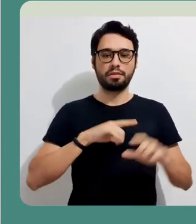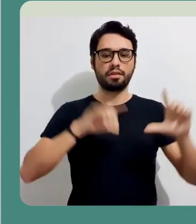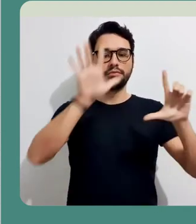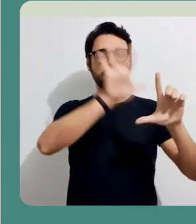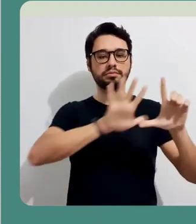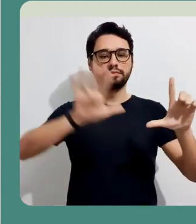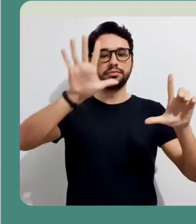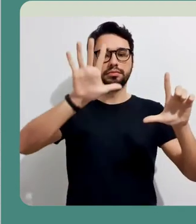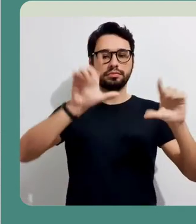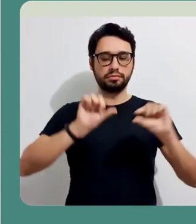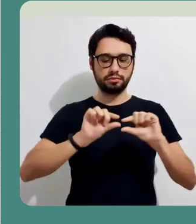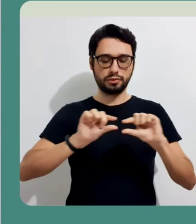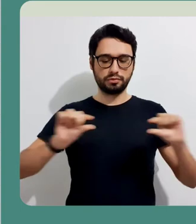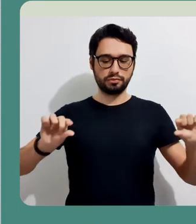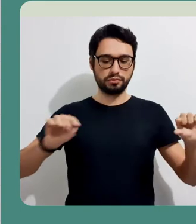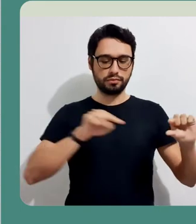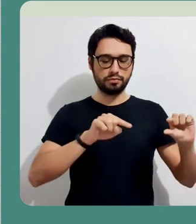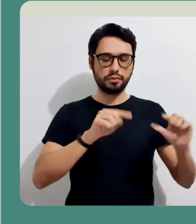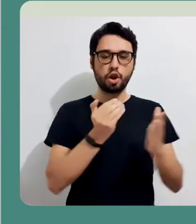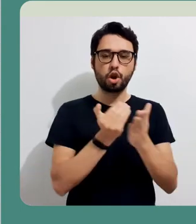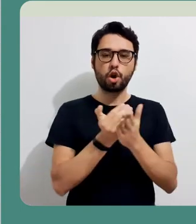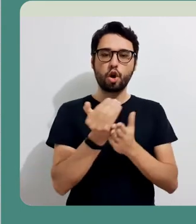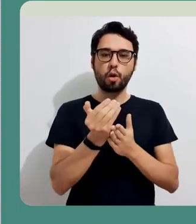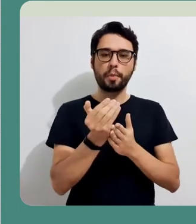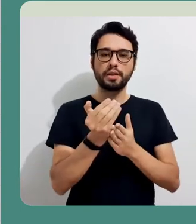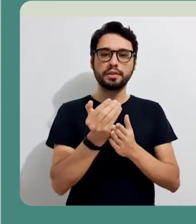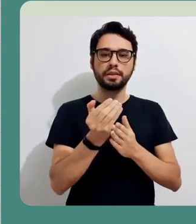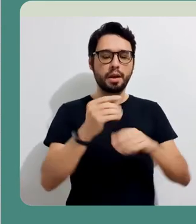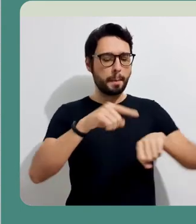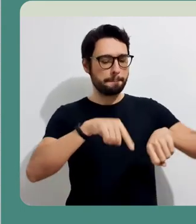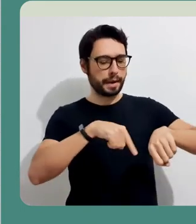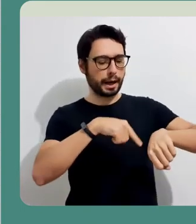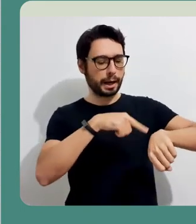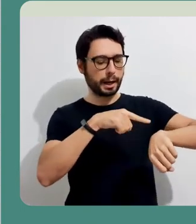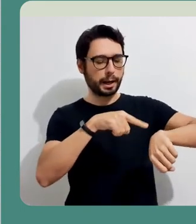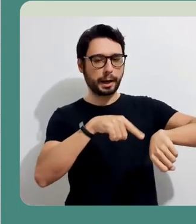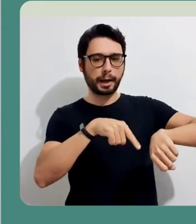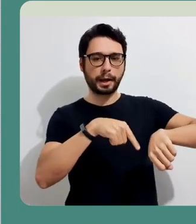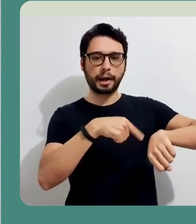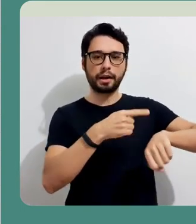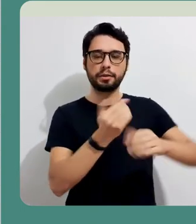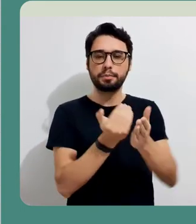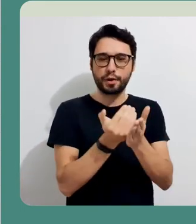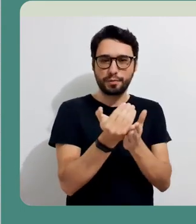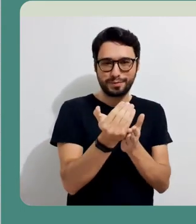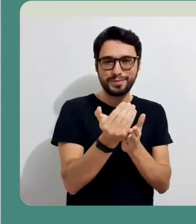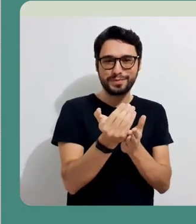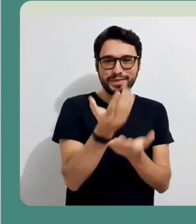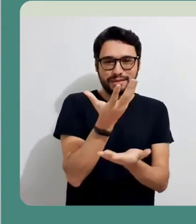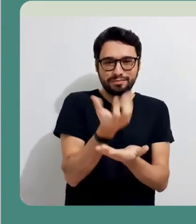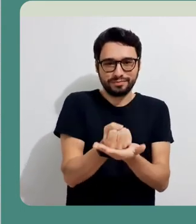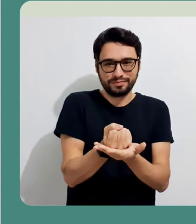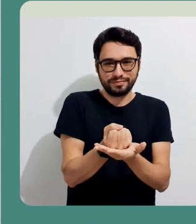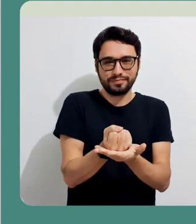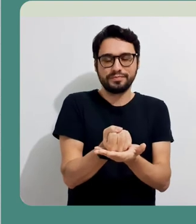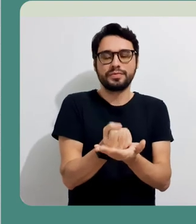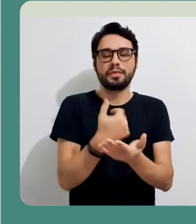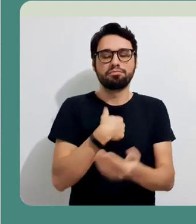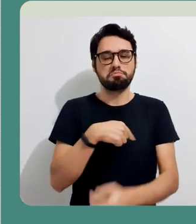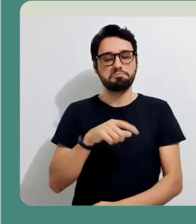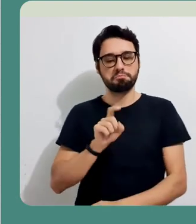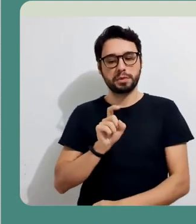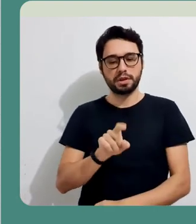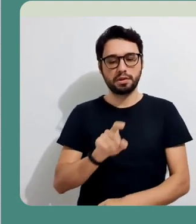e quando eu selecionar essa função então ele vai colocar aqui na parte inferior da tela um cronômetro e um botão de iniciar a